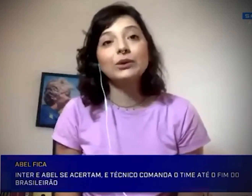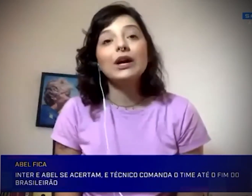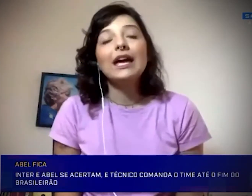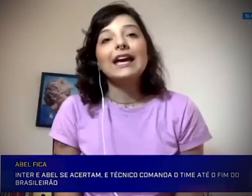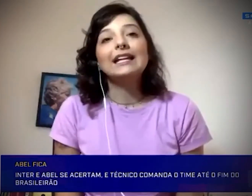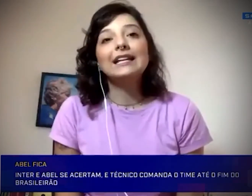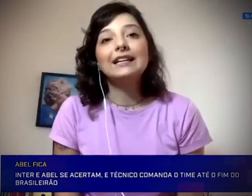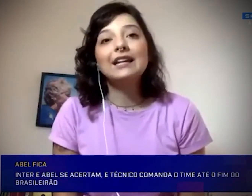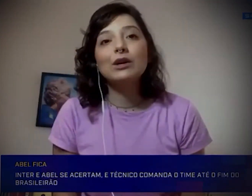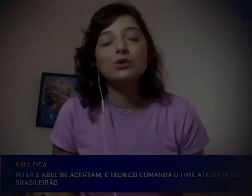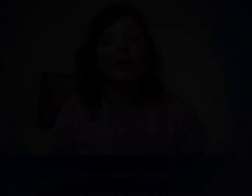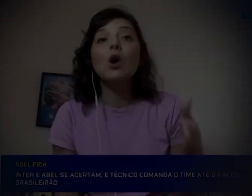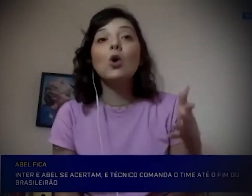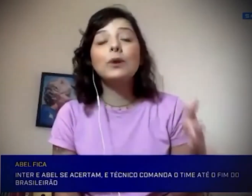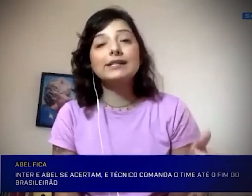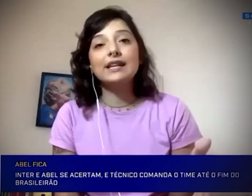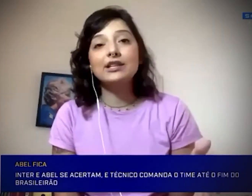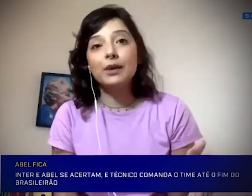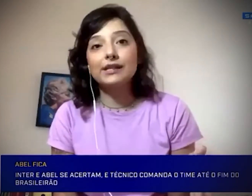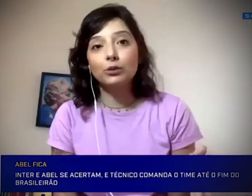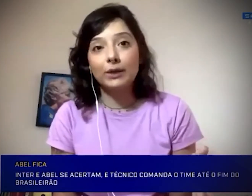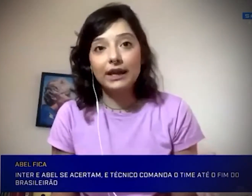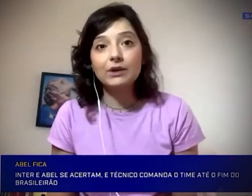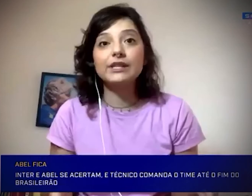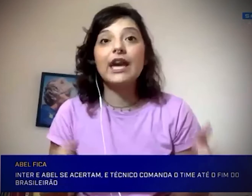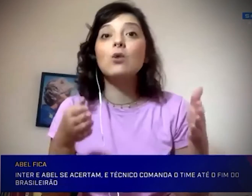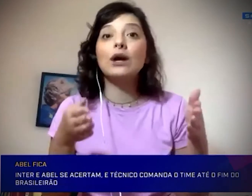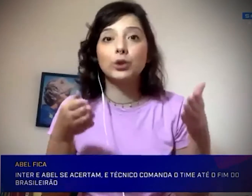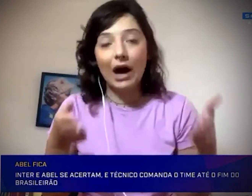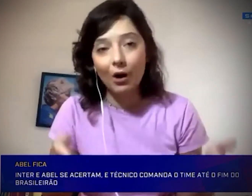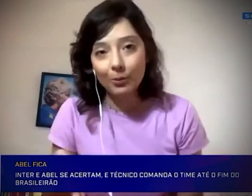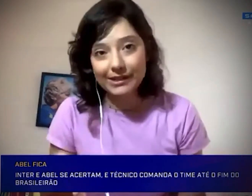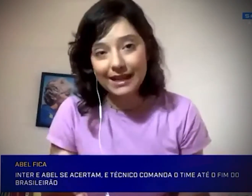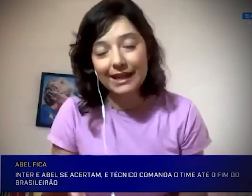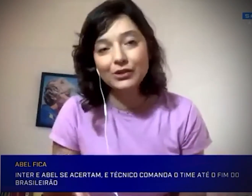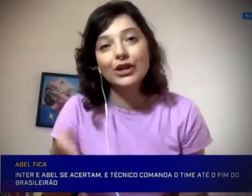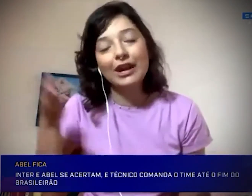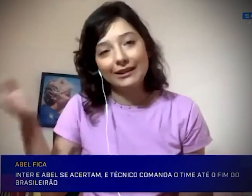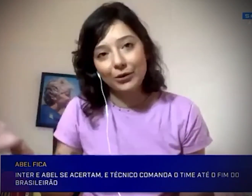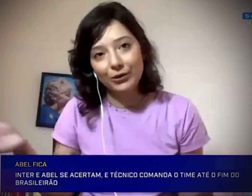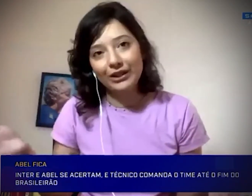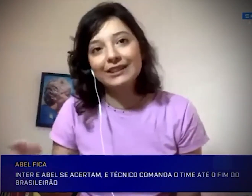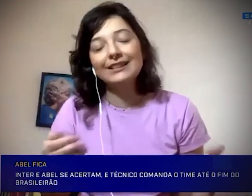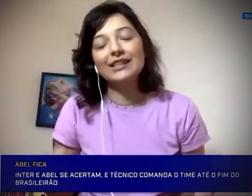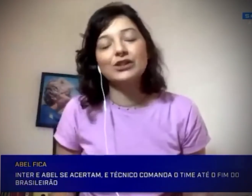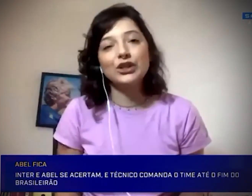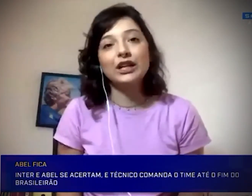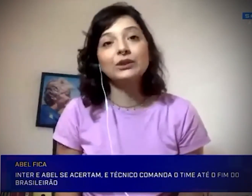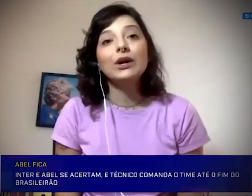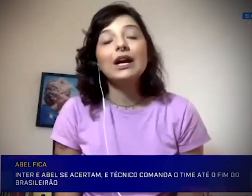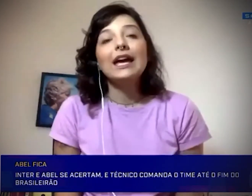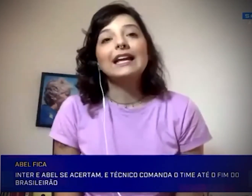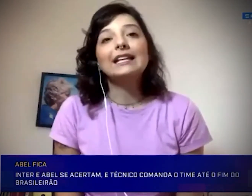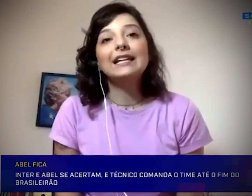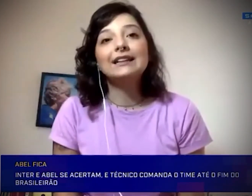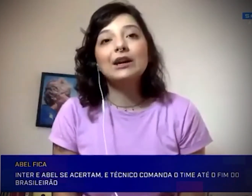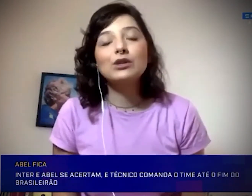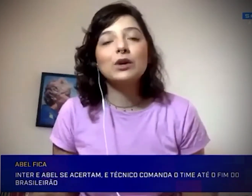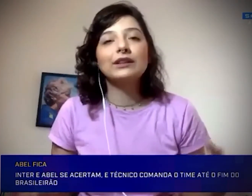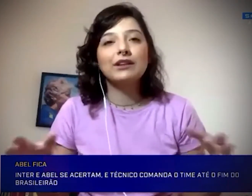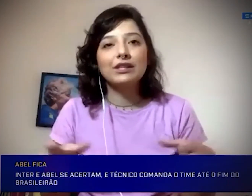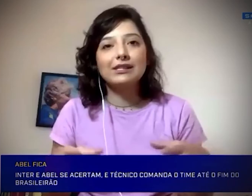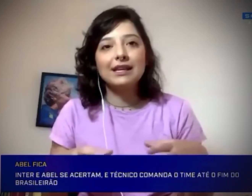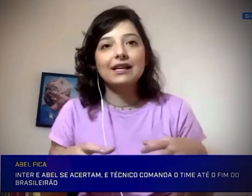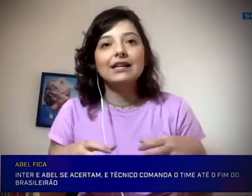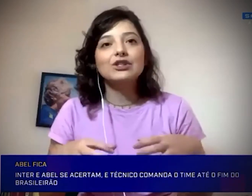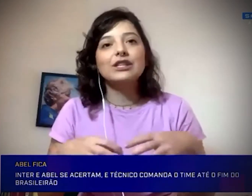dica, mantenha o foco. Isso, o presidente Marcelo Medeiros, que é o atual presidente até o fim deste ano, ele deu a